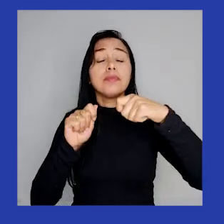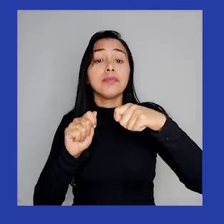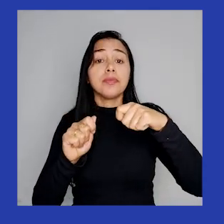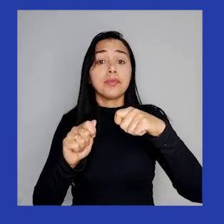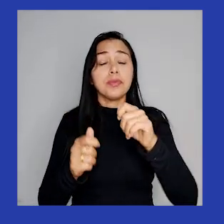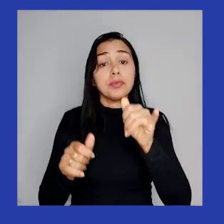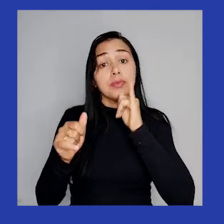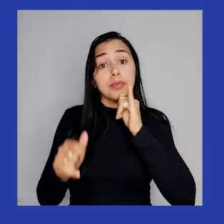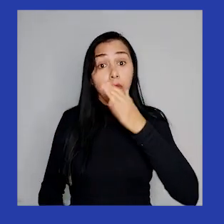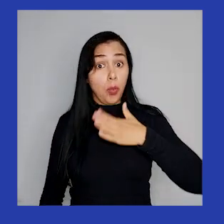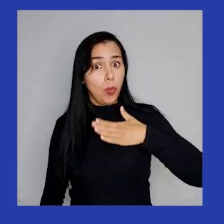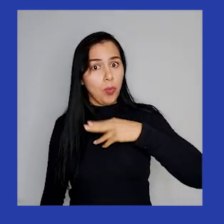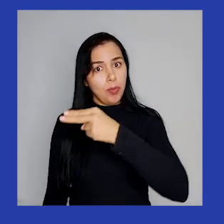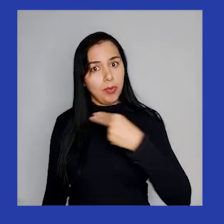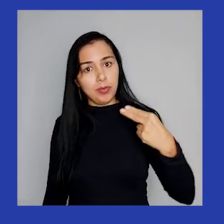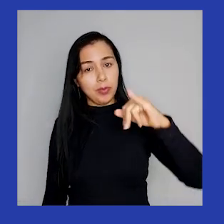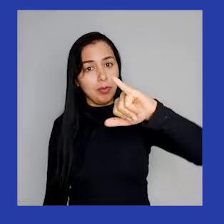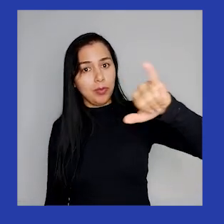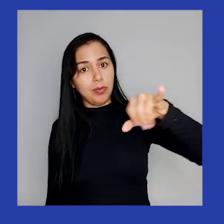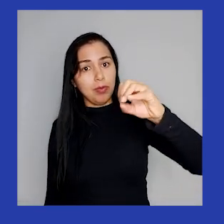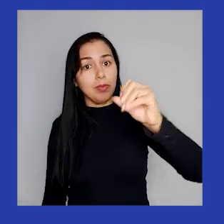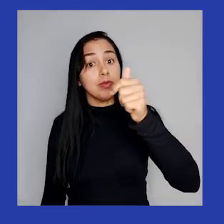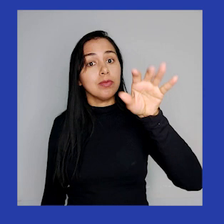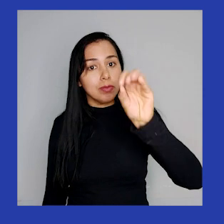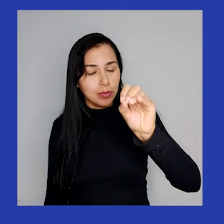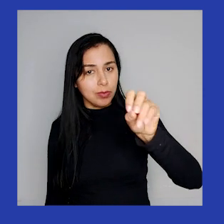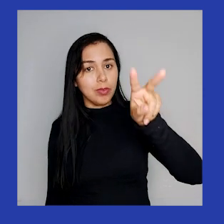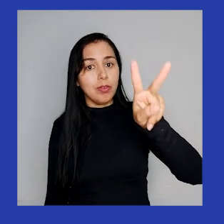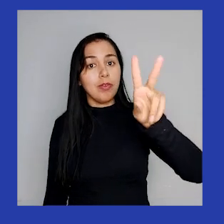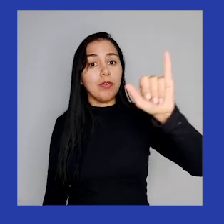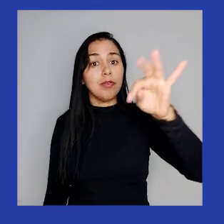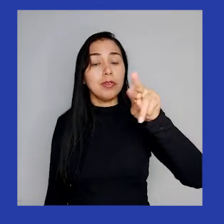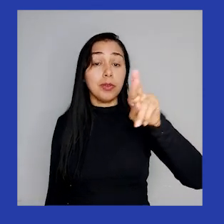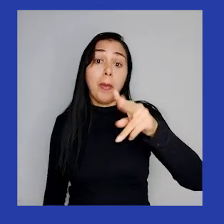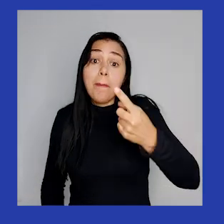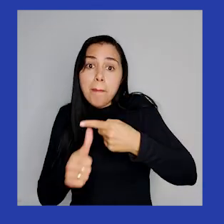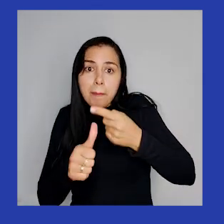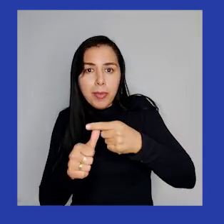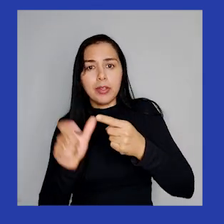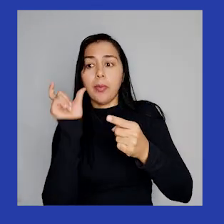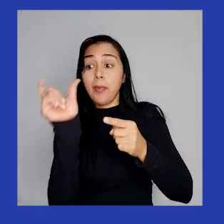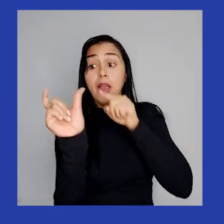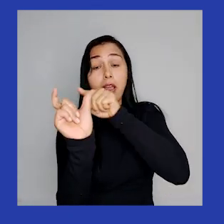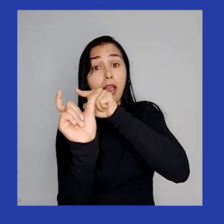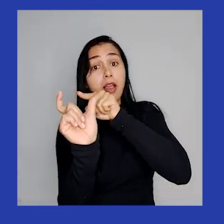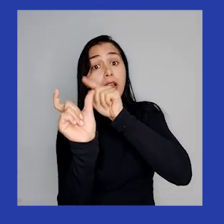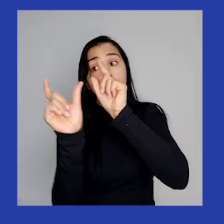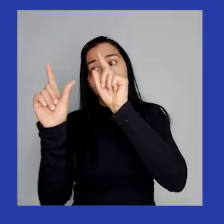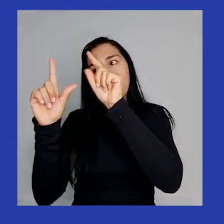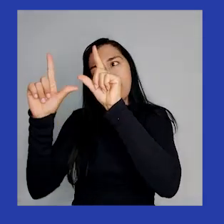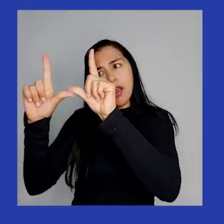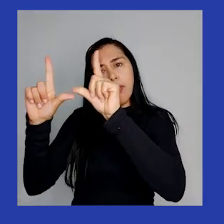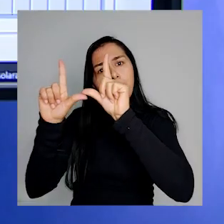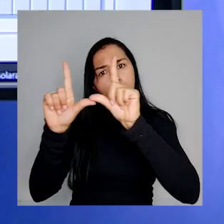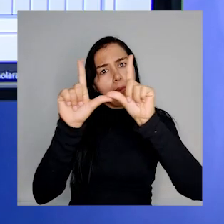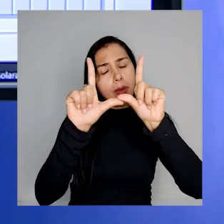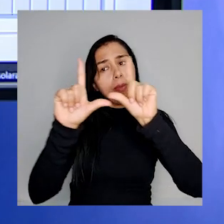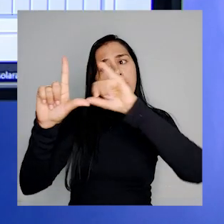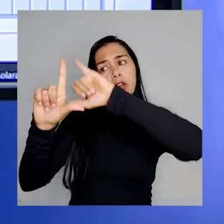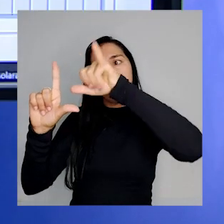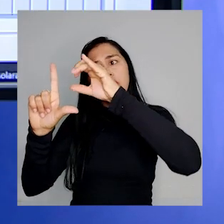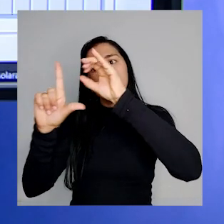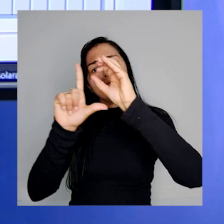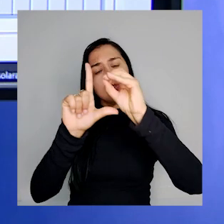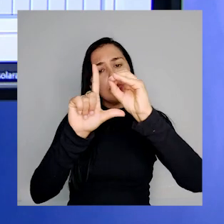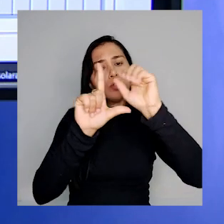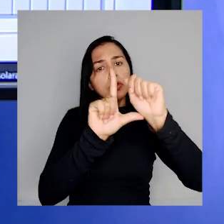nome, João Victor, eu vou colocar da seguinte maneira. João, pulo um quadrado e coloco Victor. Se tiver